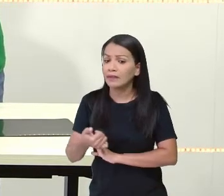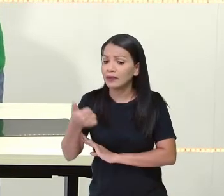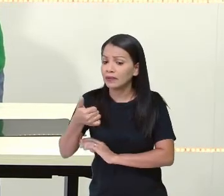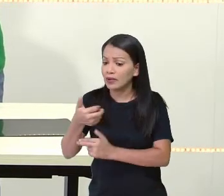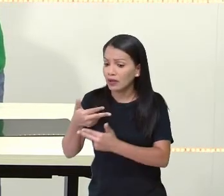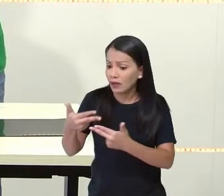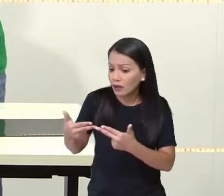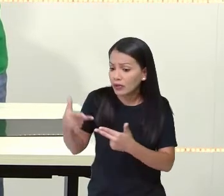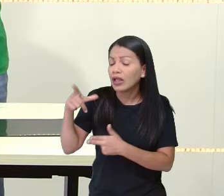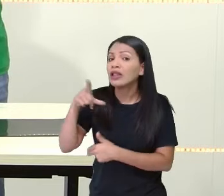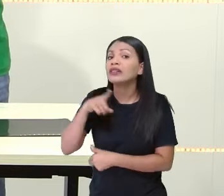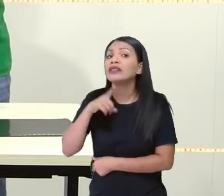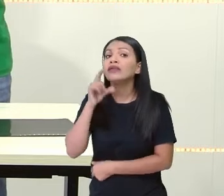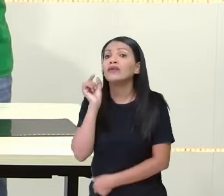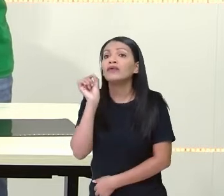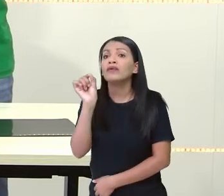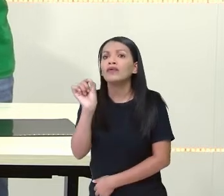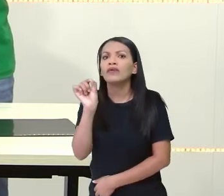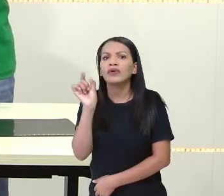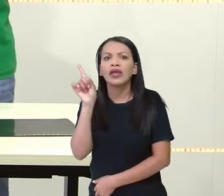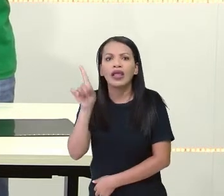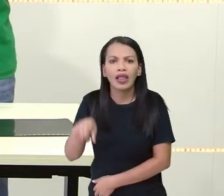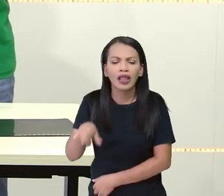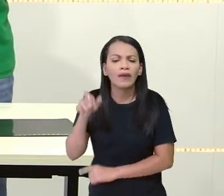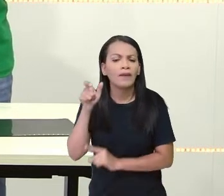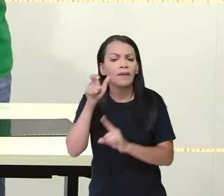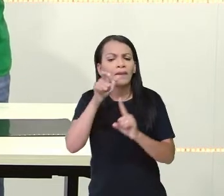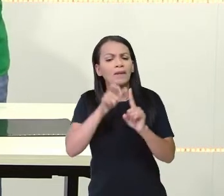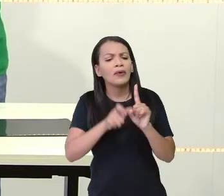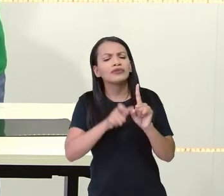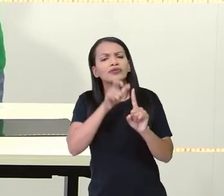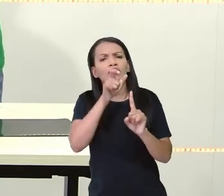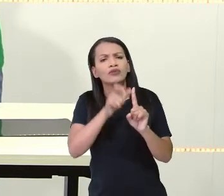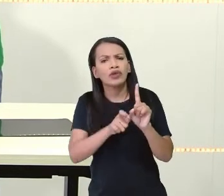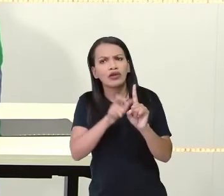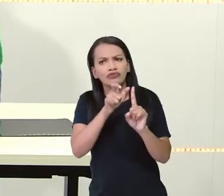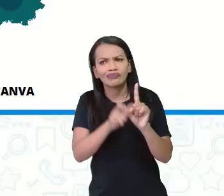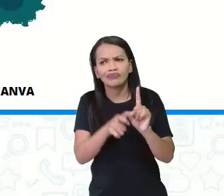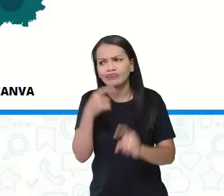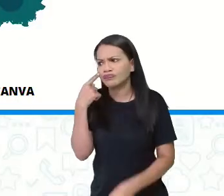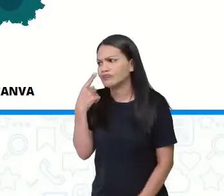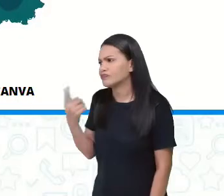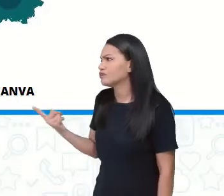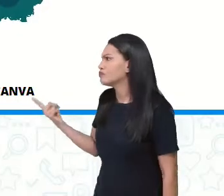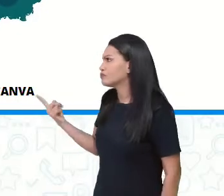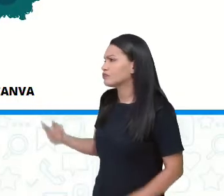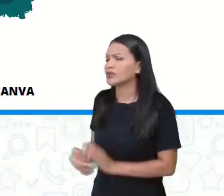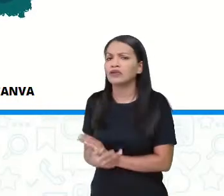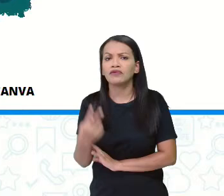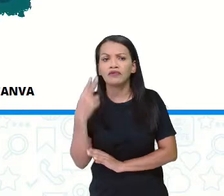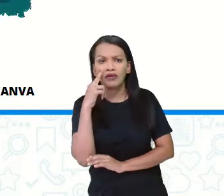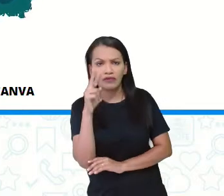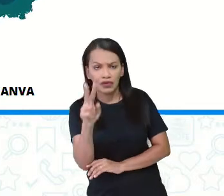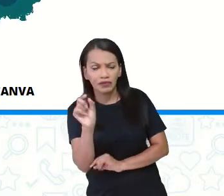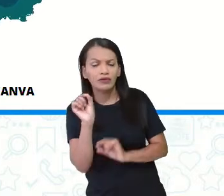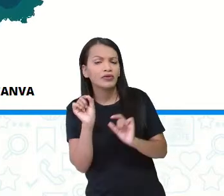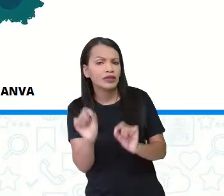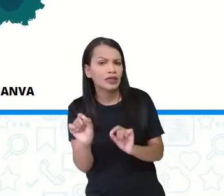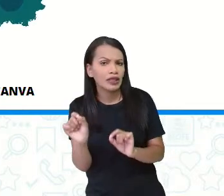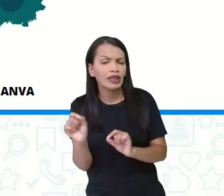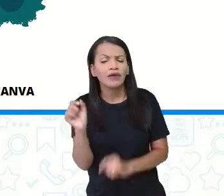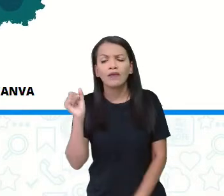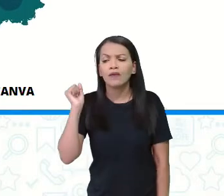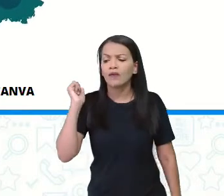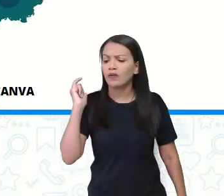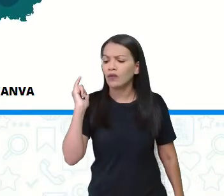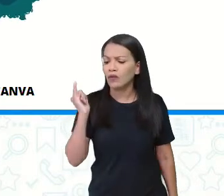coisa que tem são os personagens. Você vai verificar que eu vou contar aqui, vou trazer um conto